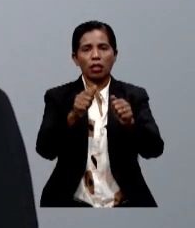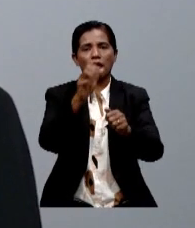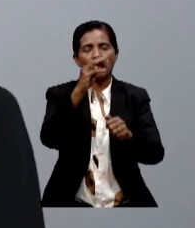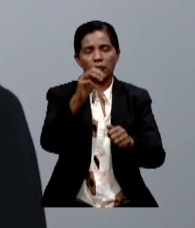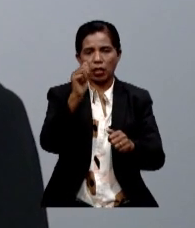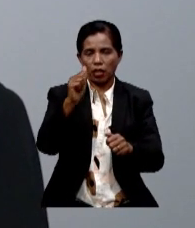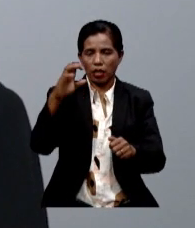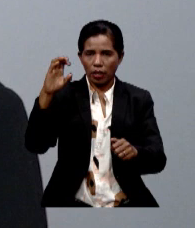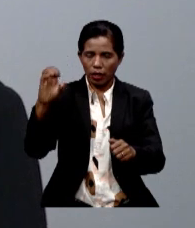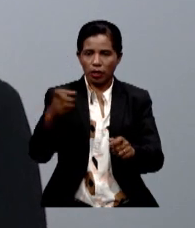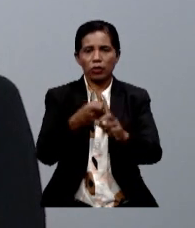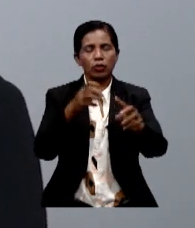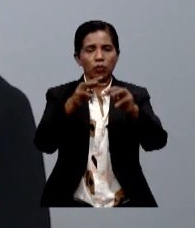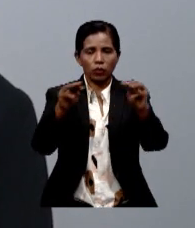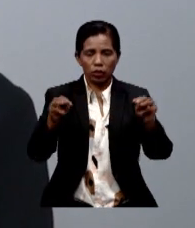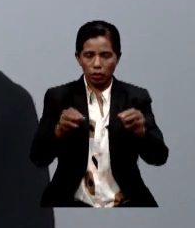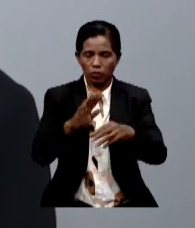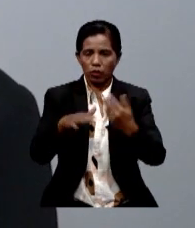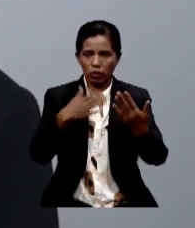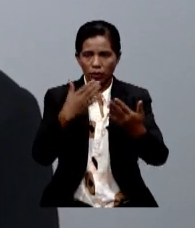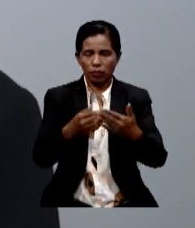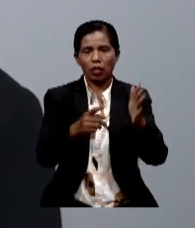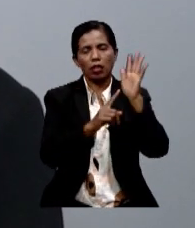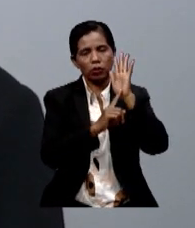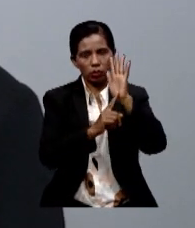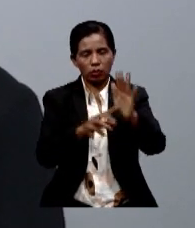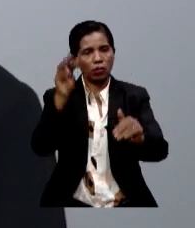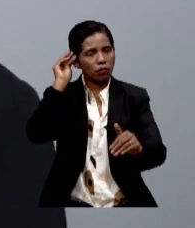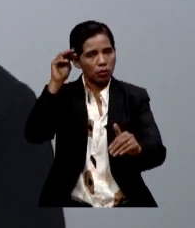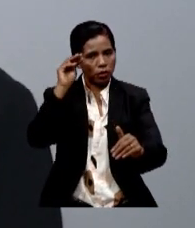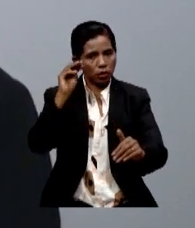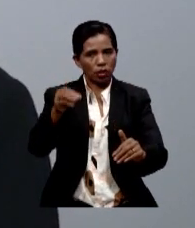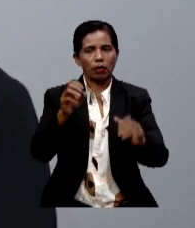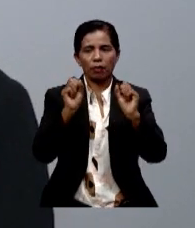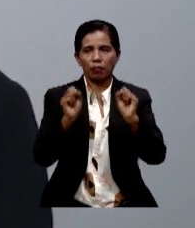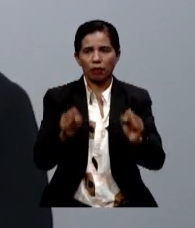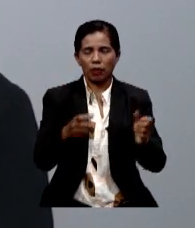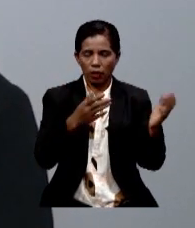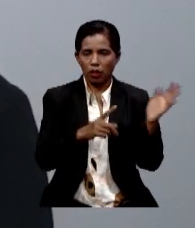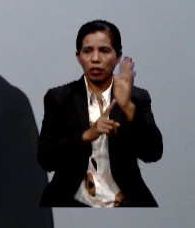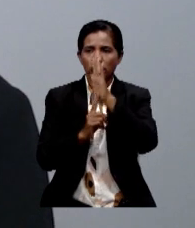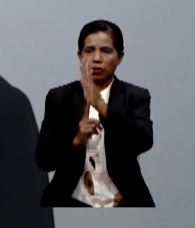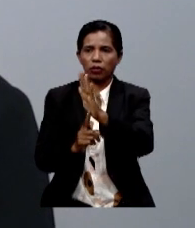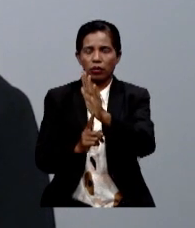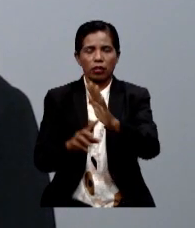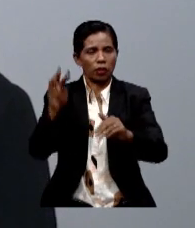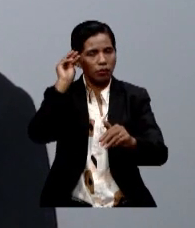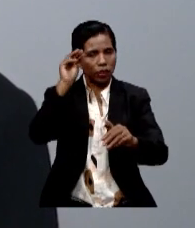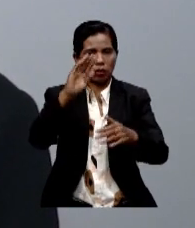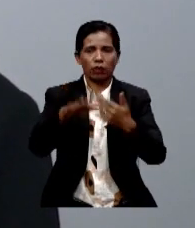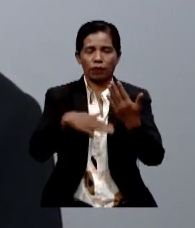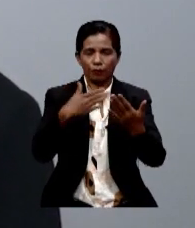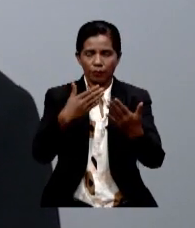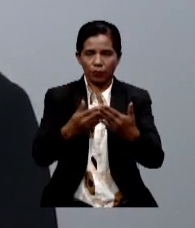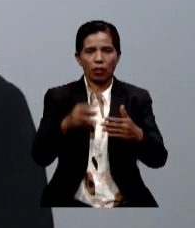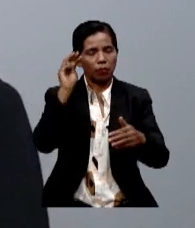seria postos nos municípios, bele lá também ministério, e ministério, bele, a toia, ministro relevante, não